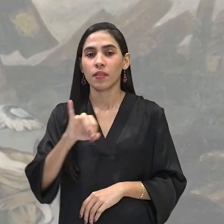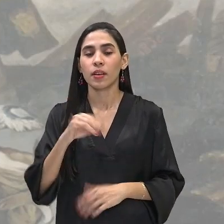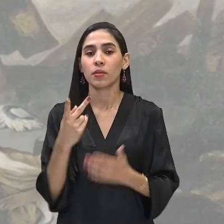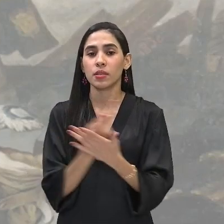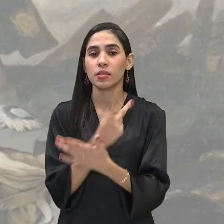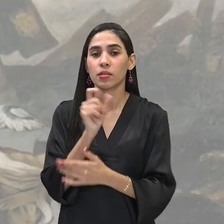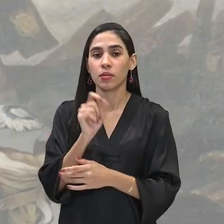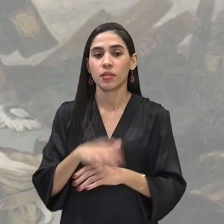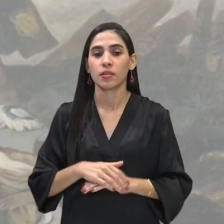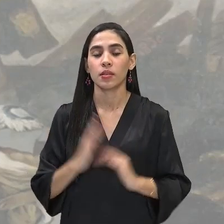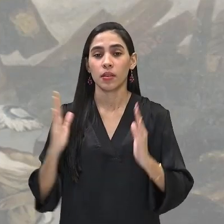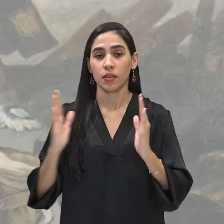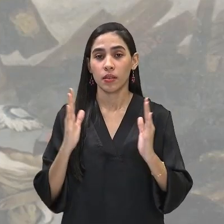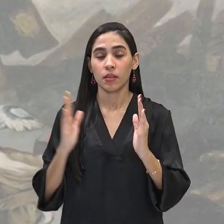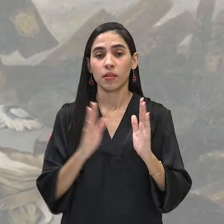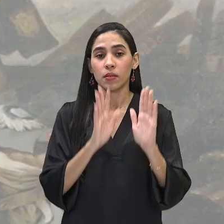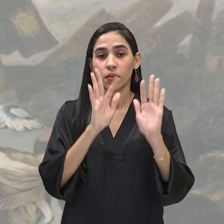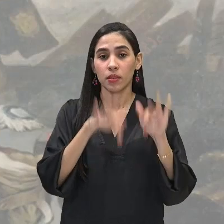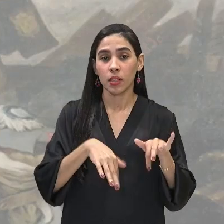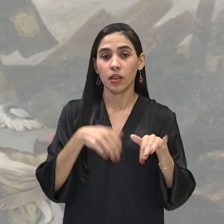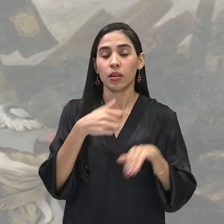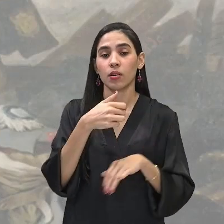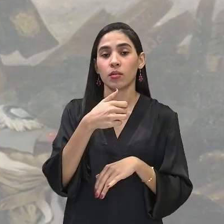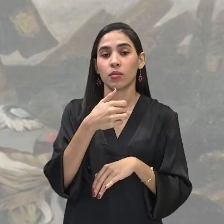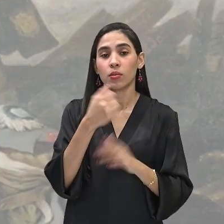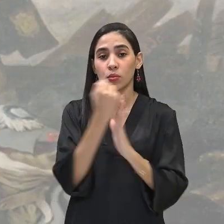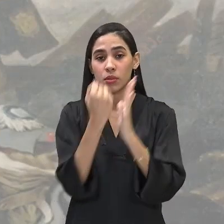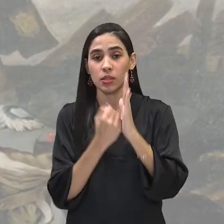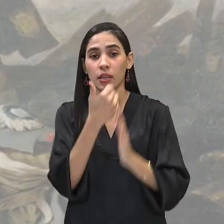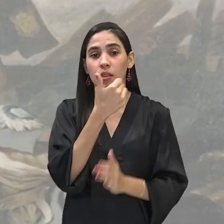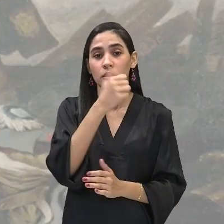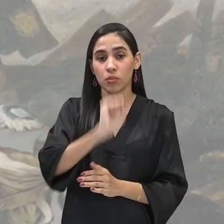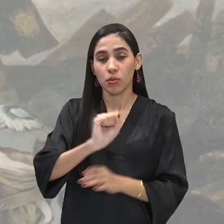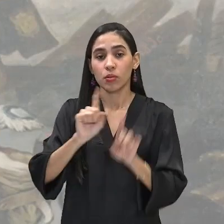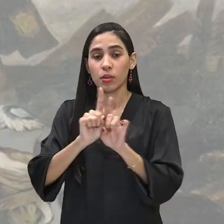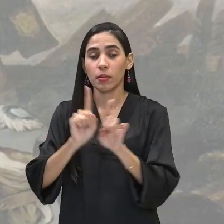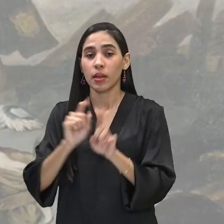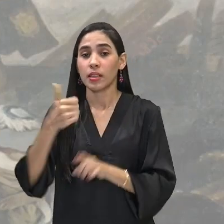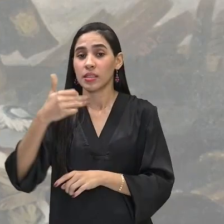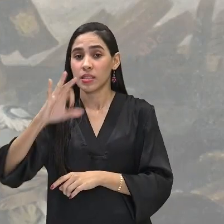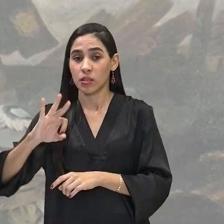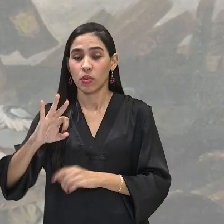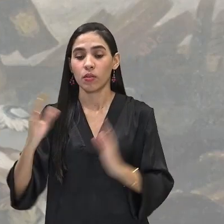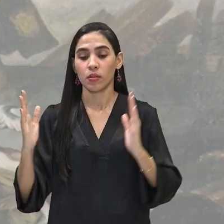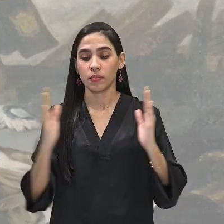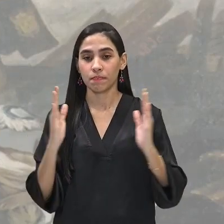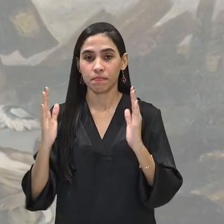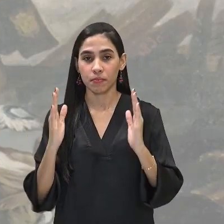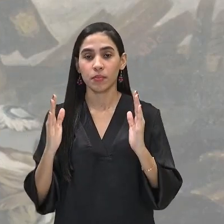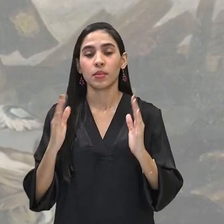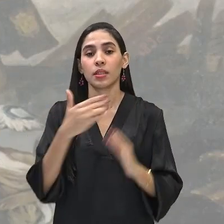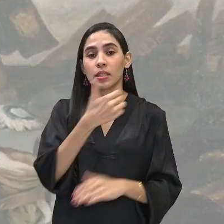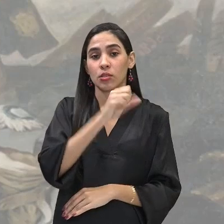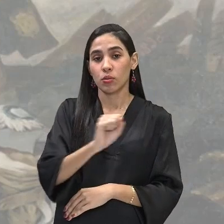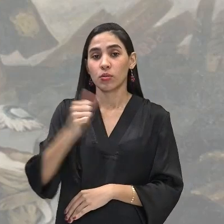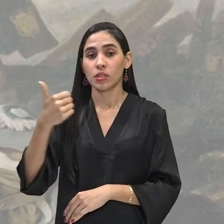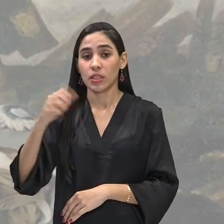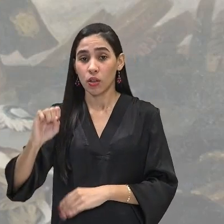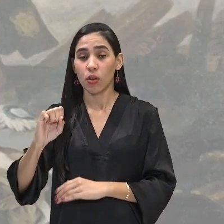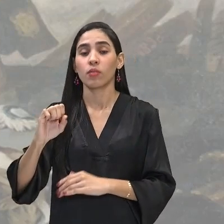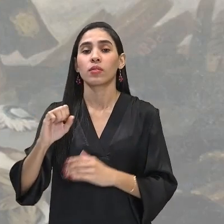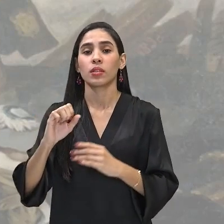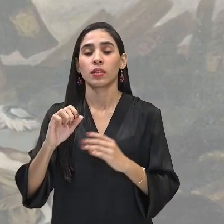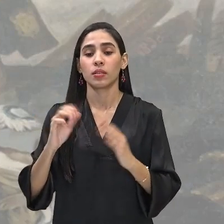ocorrer entre o final do século XVIII e XIX, ou seja, entre os séculos XVIII e XIX,